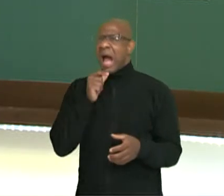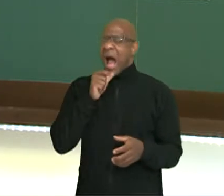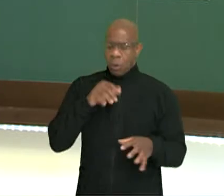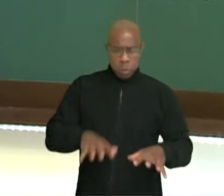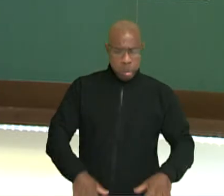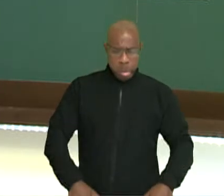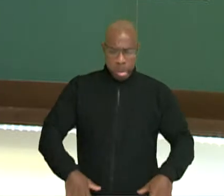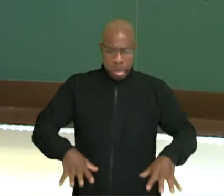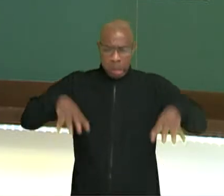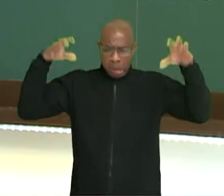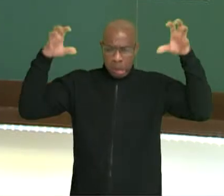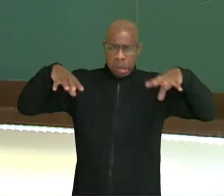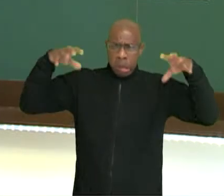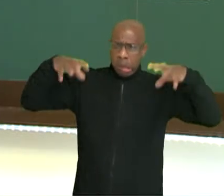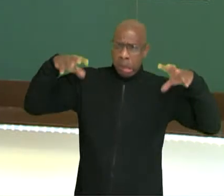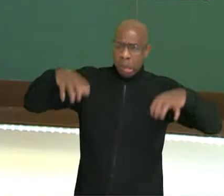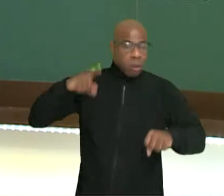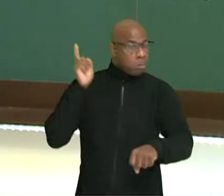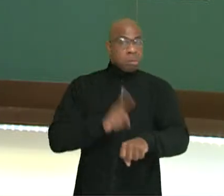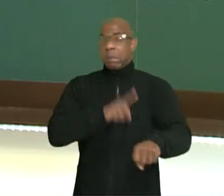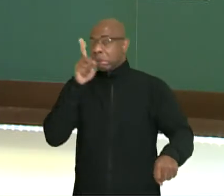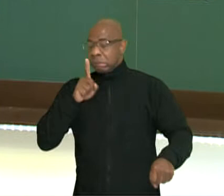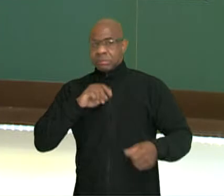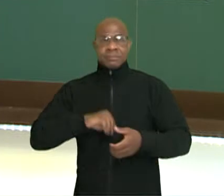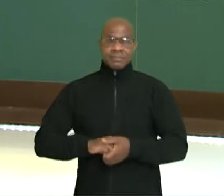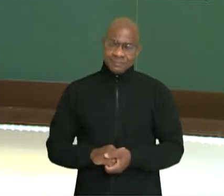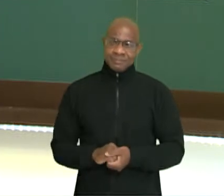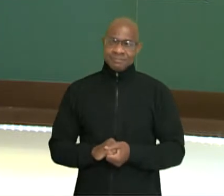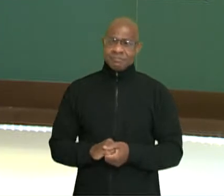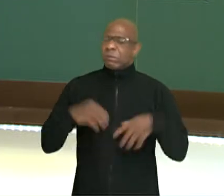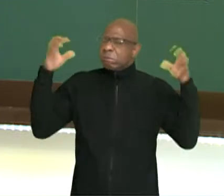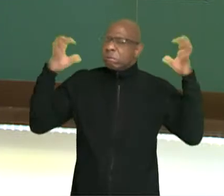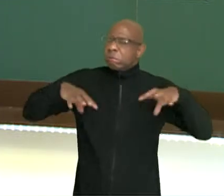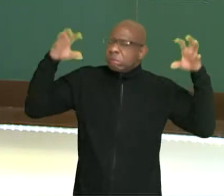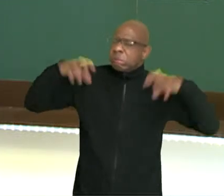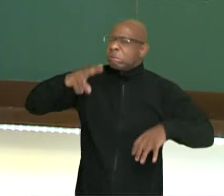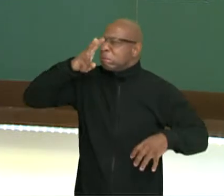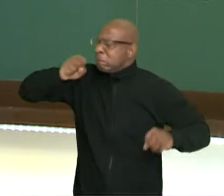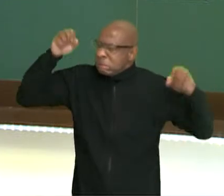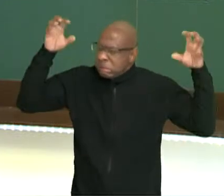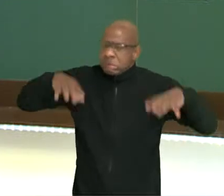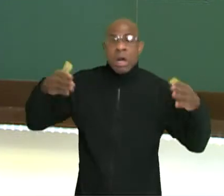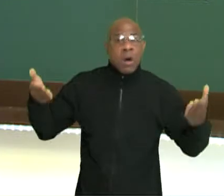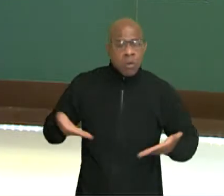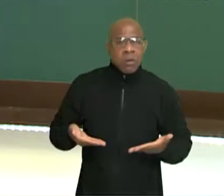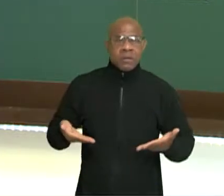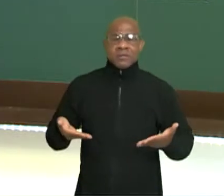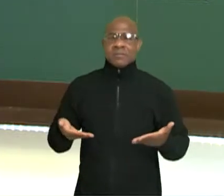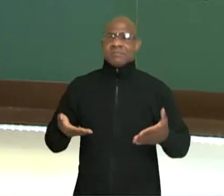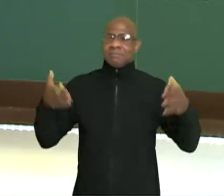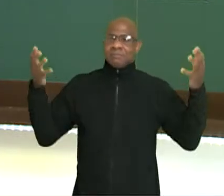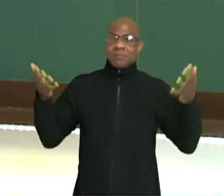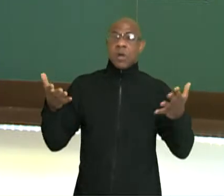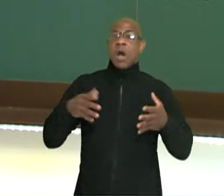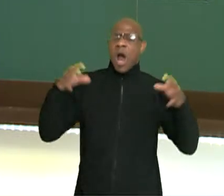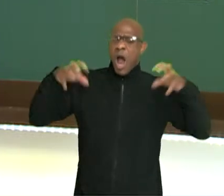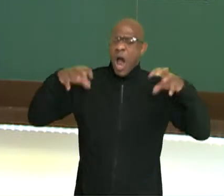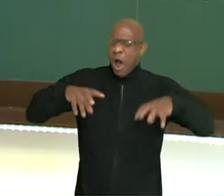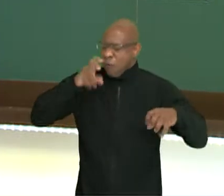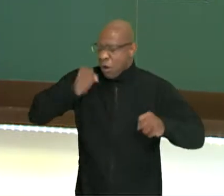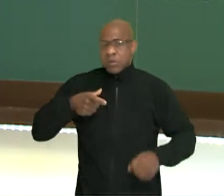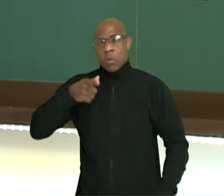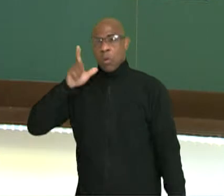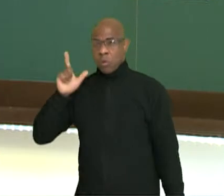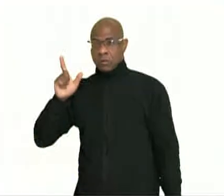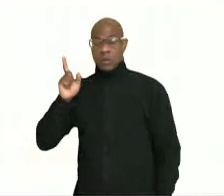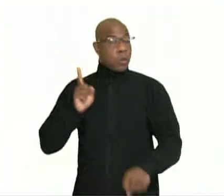água precipitadas no mesmo momento. Ou seja, está chovendo muito forte agora. Choveu muito forte ontem, né? Então,